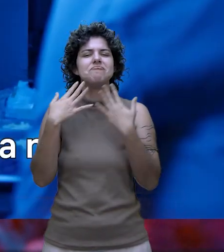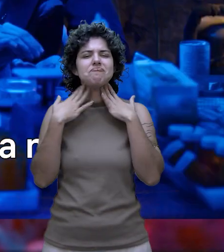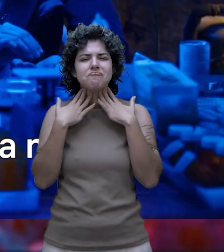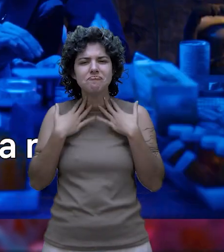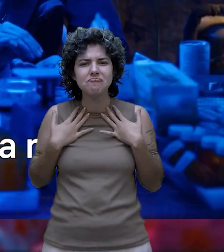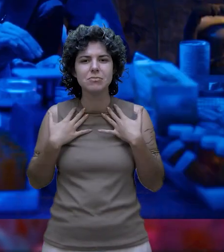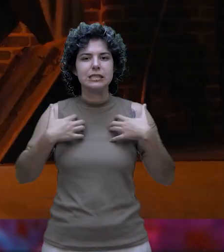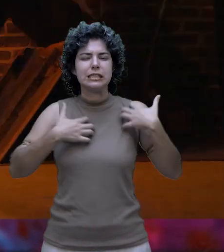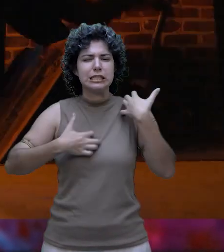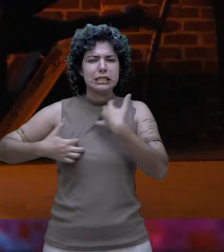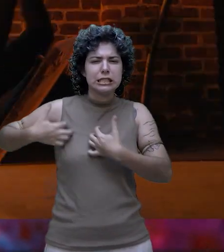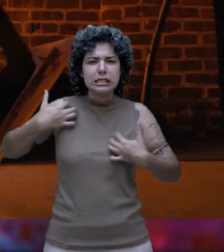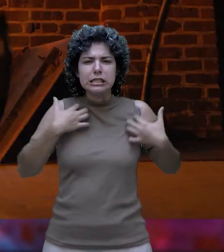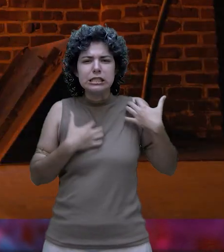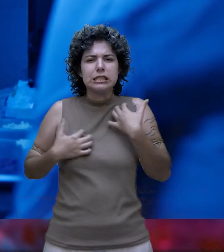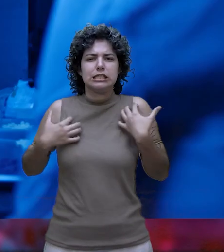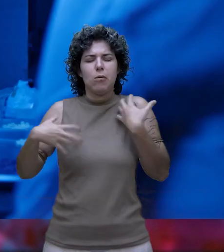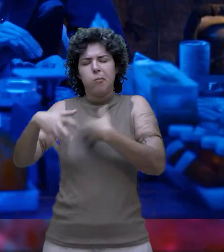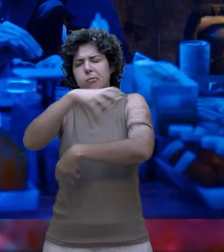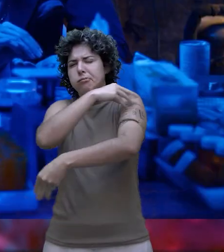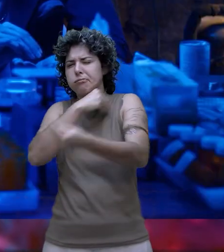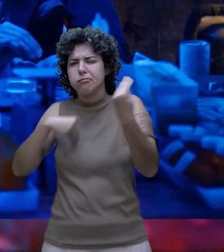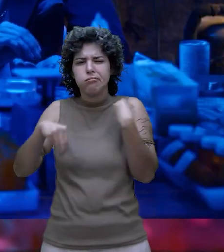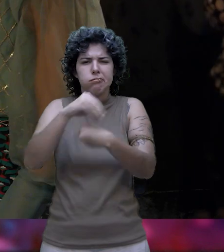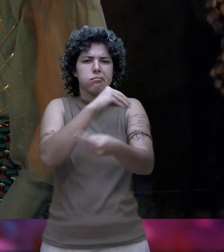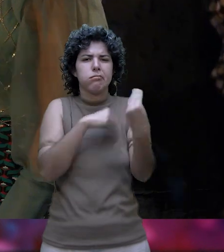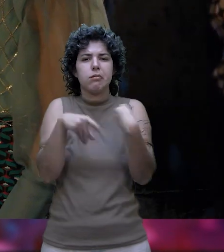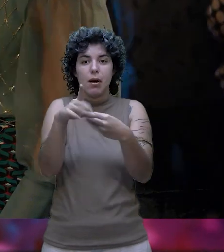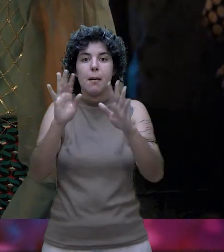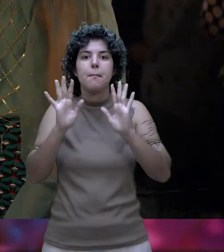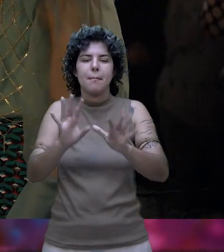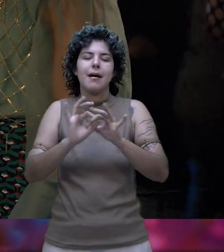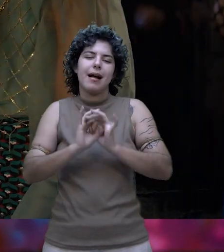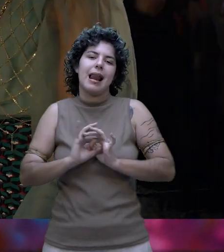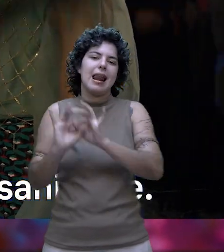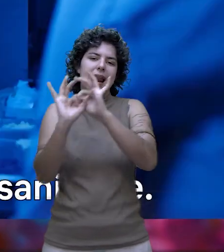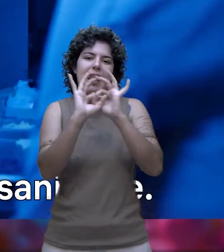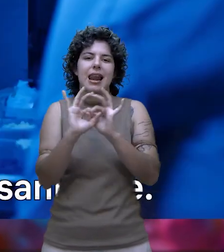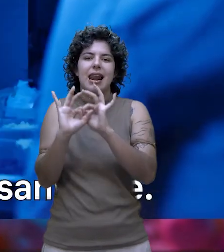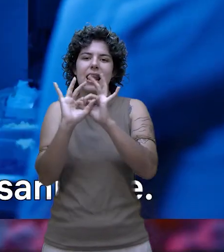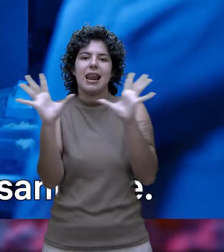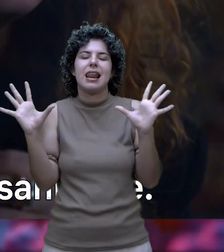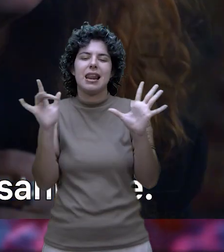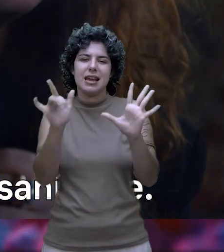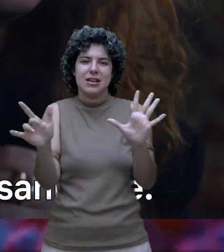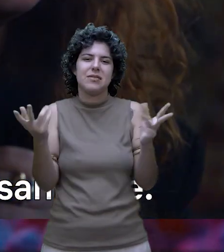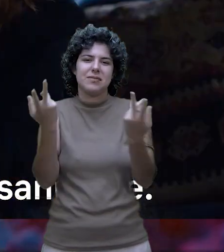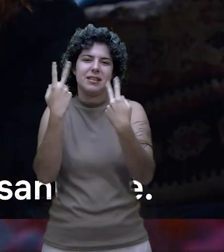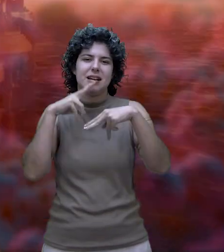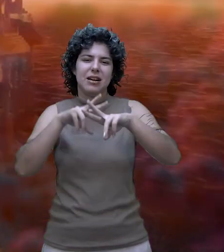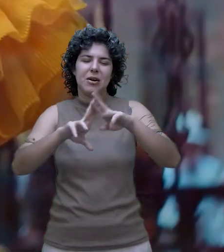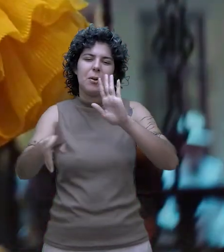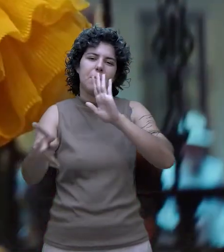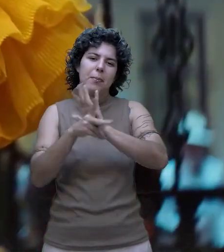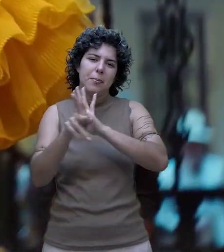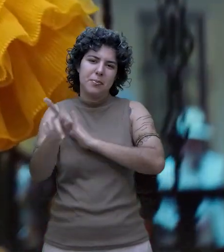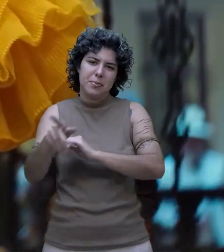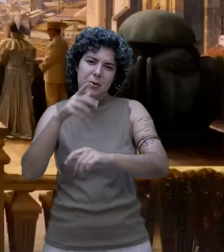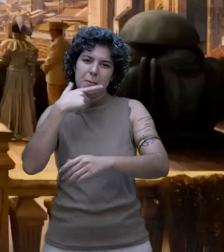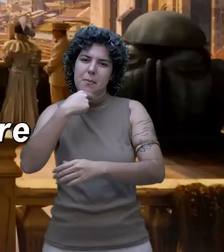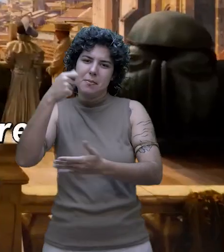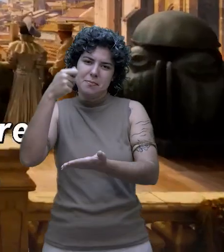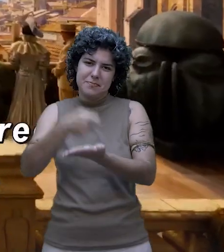revoltadas, caóticas e, acima de tudo, livres das gaiolas de docilidade que o patriarcado insiste em construir. I am Bella